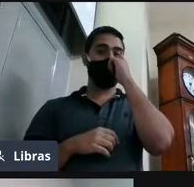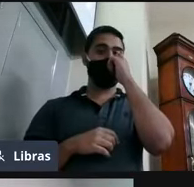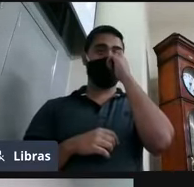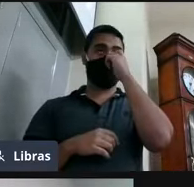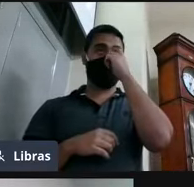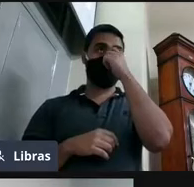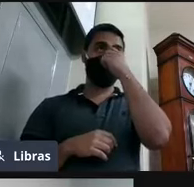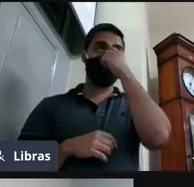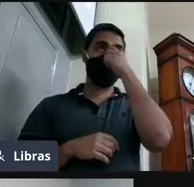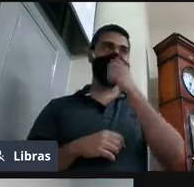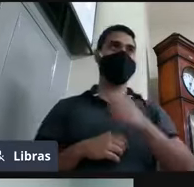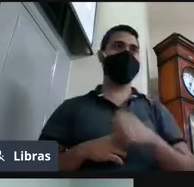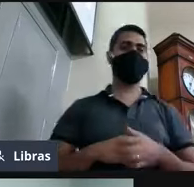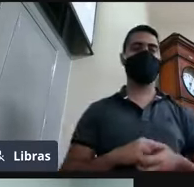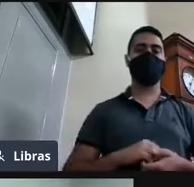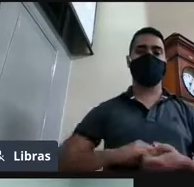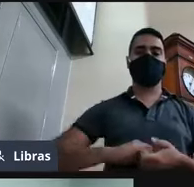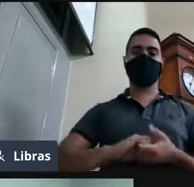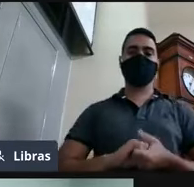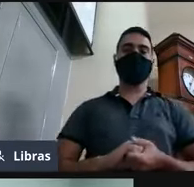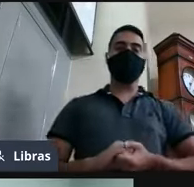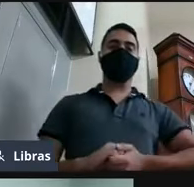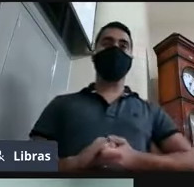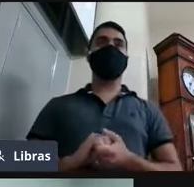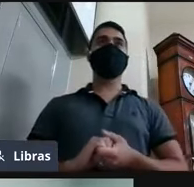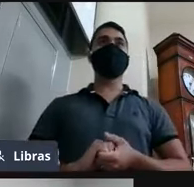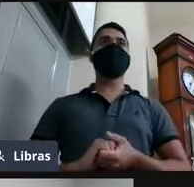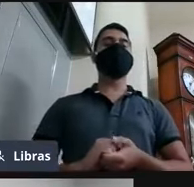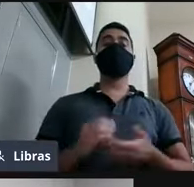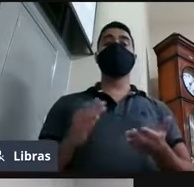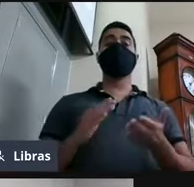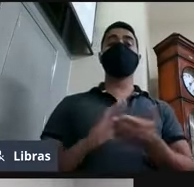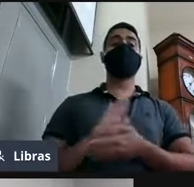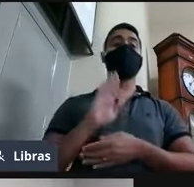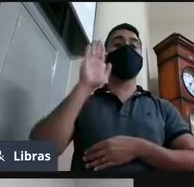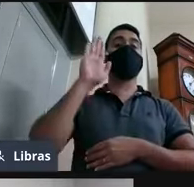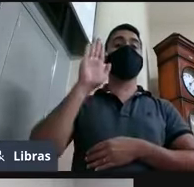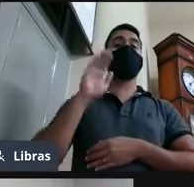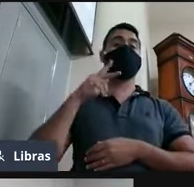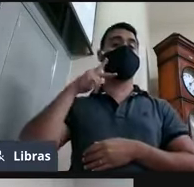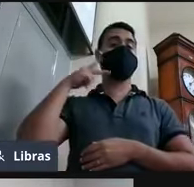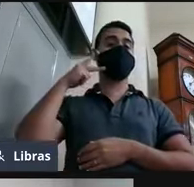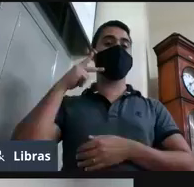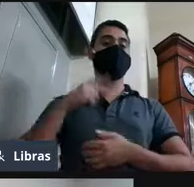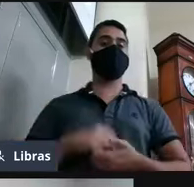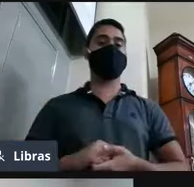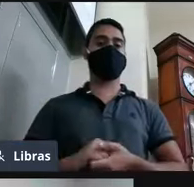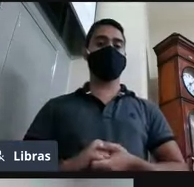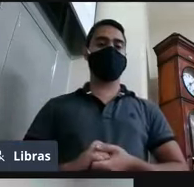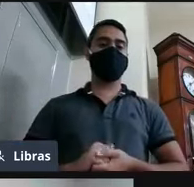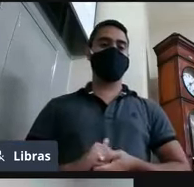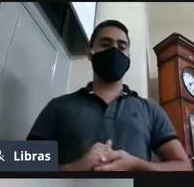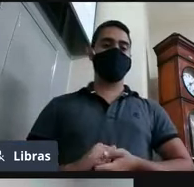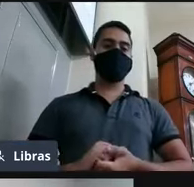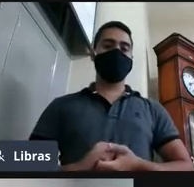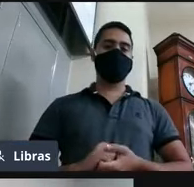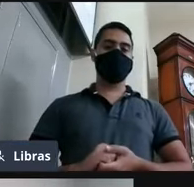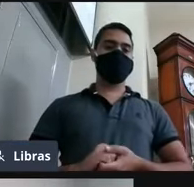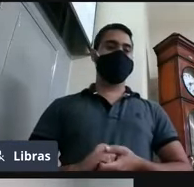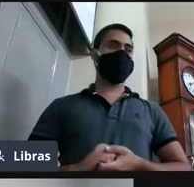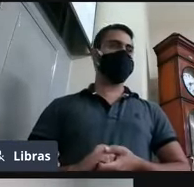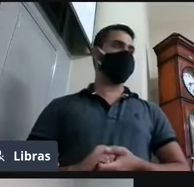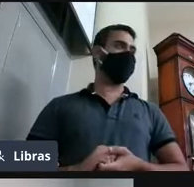Vamos agora para a presença dos senhores vereadores. A caneta,